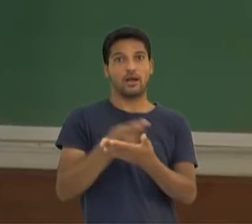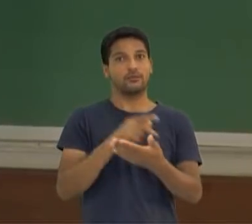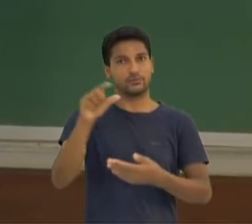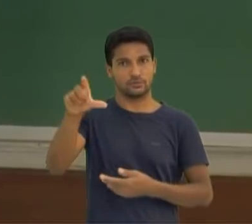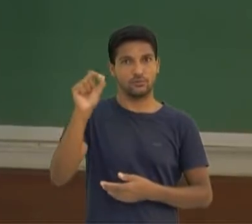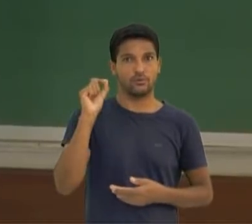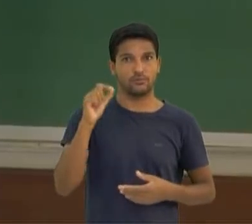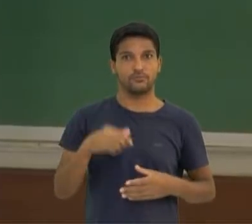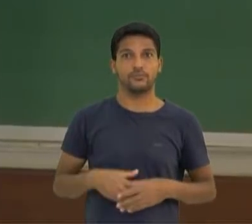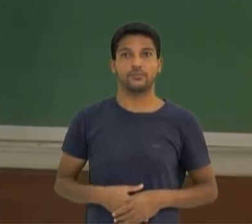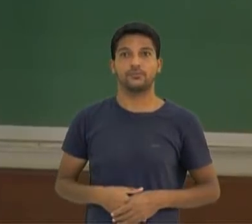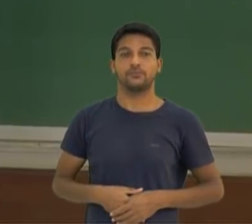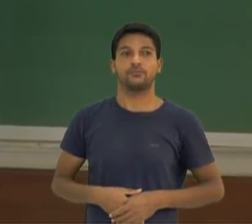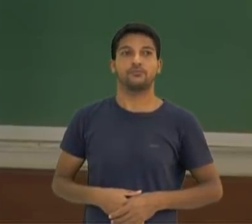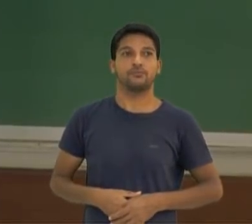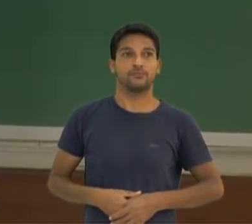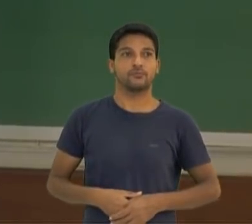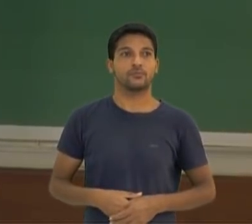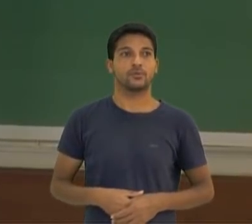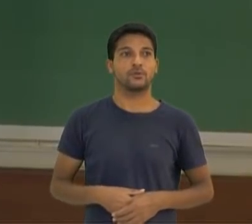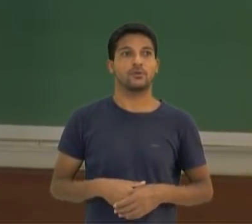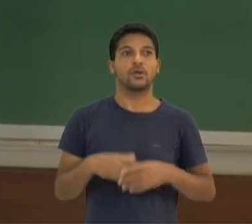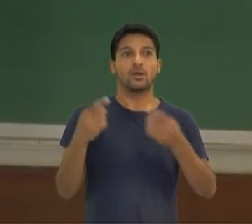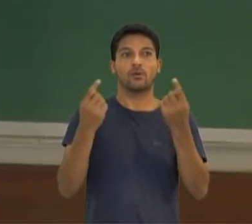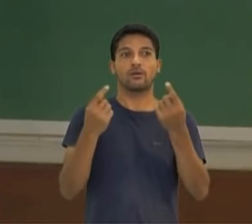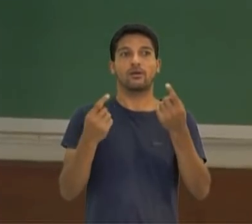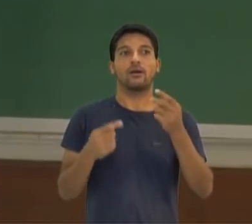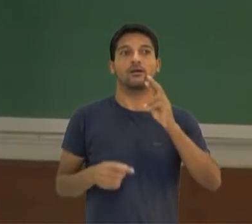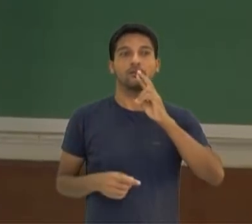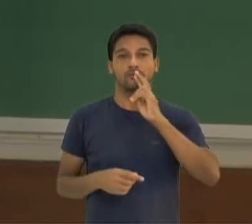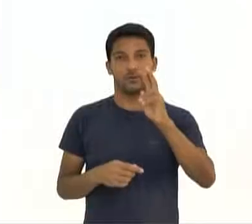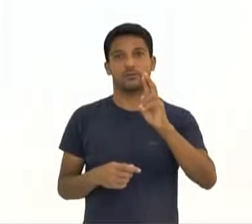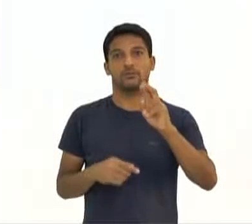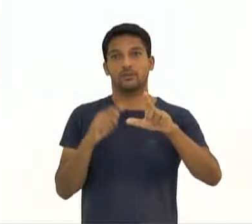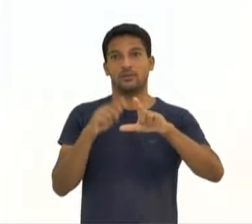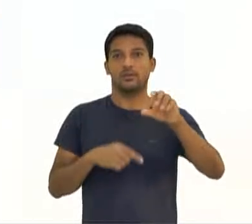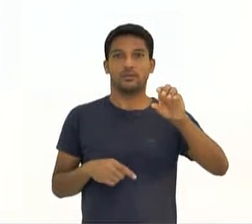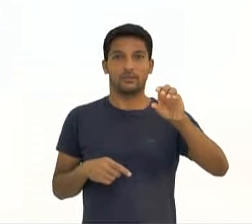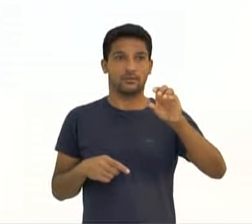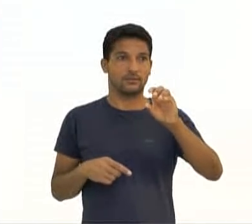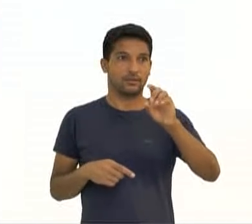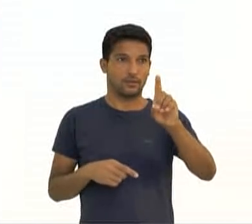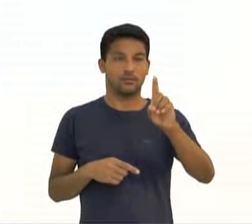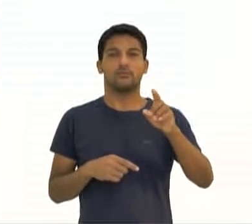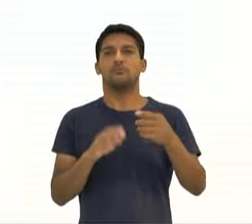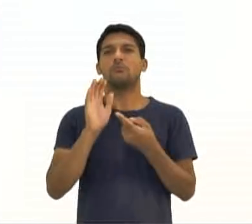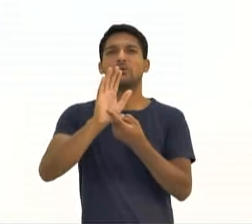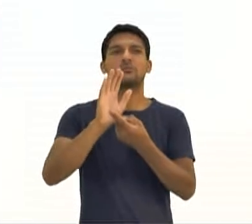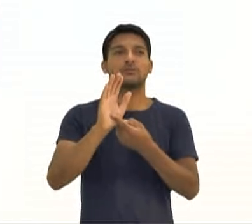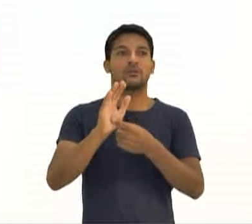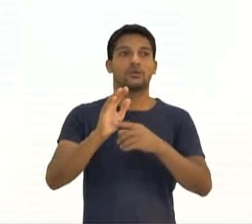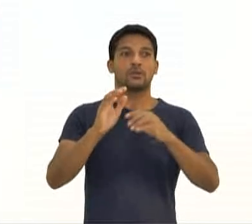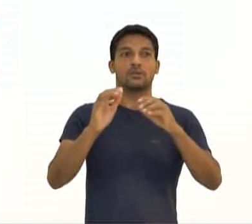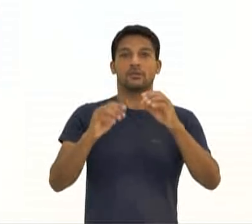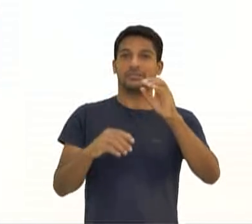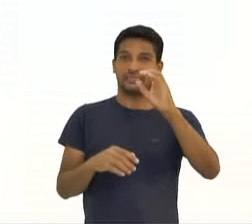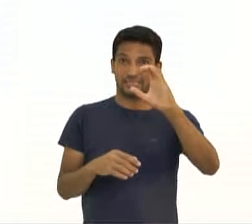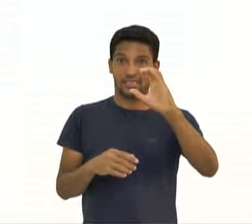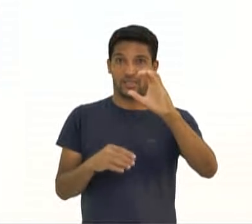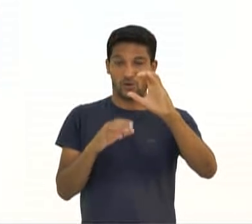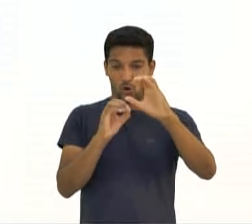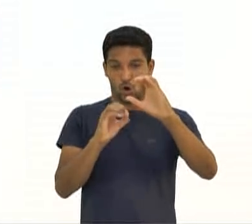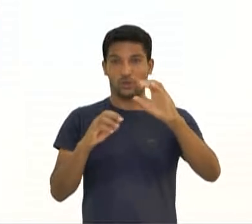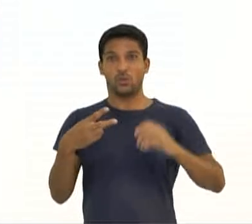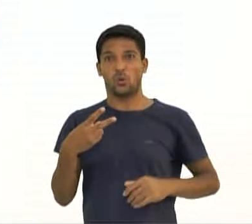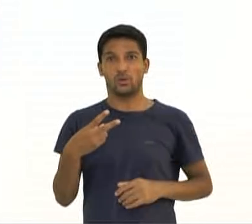E a alternativa incorreta desse exercício, galera, é a letra D, onde diz que o CO2 em contato com ar úmido